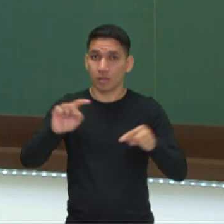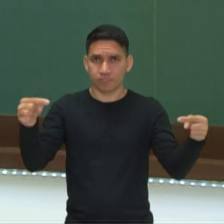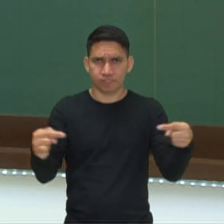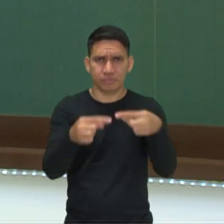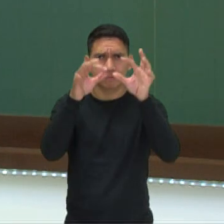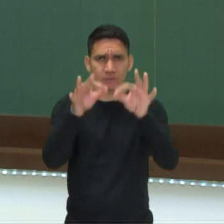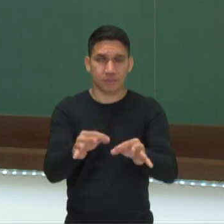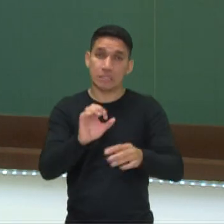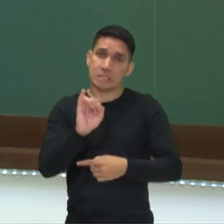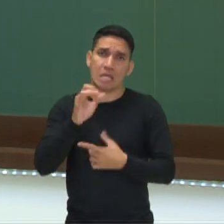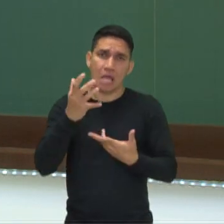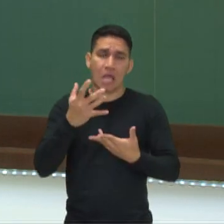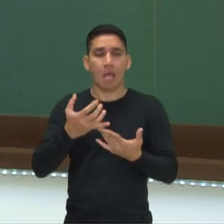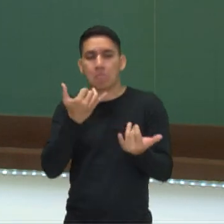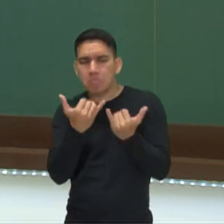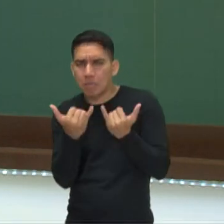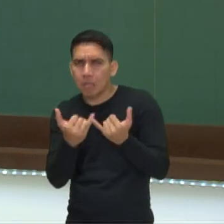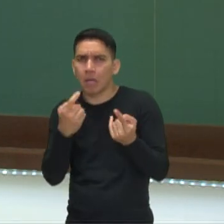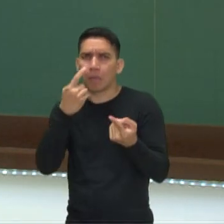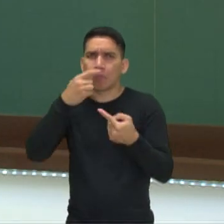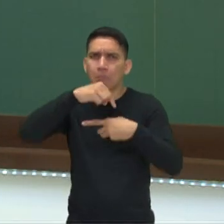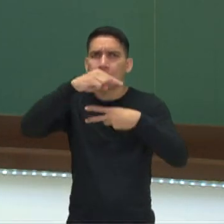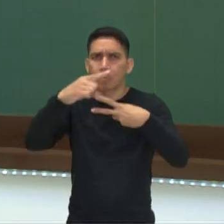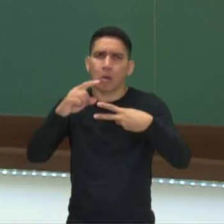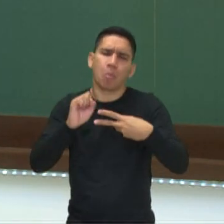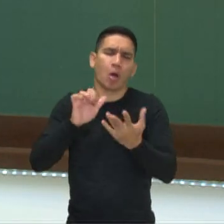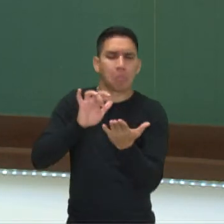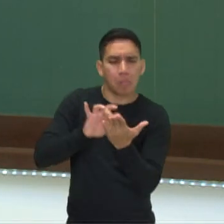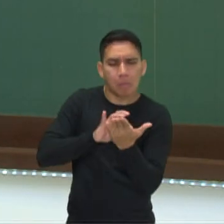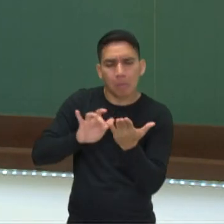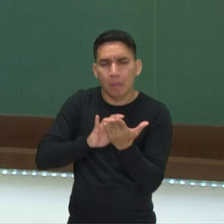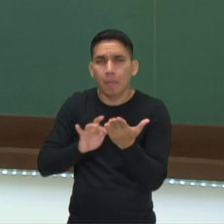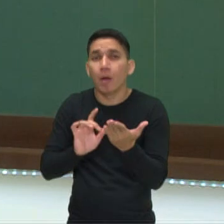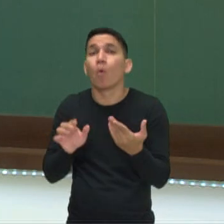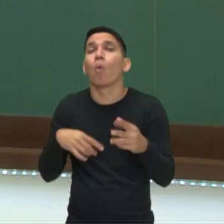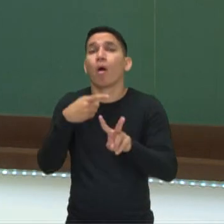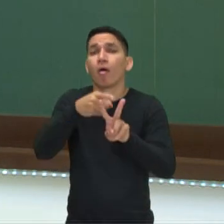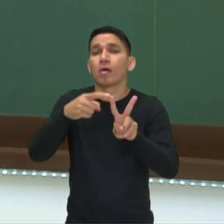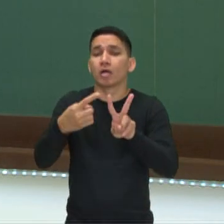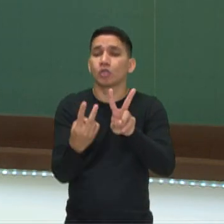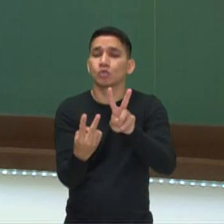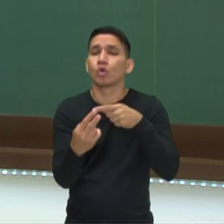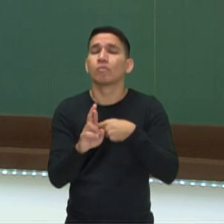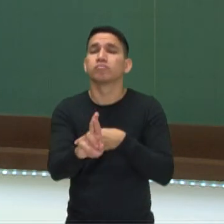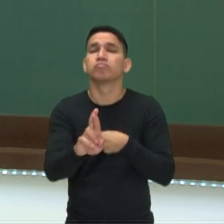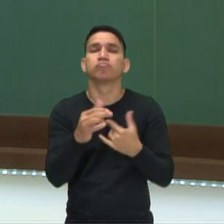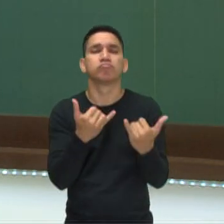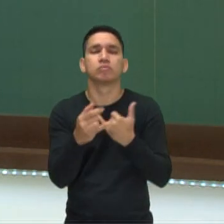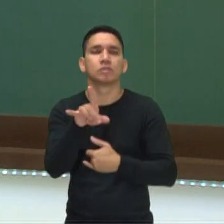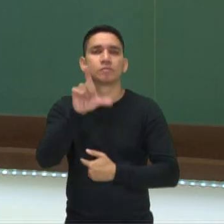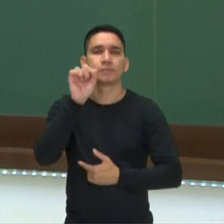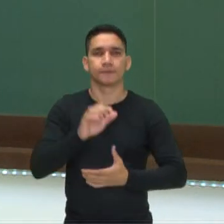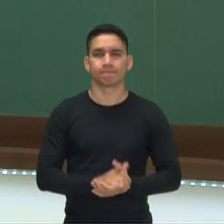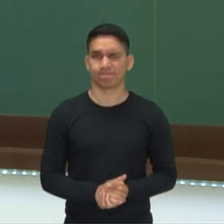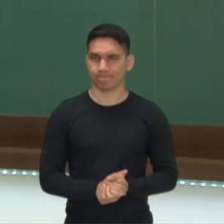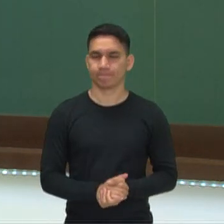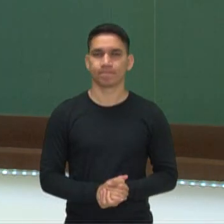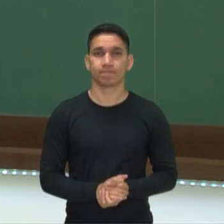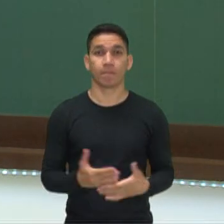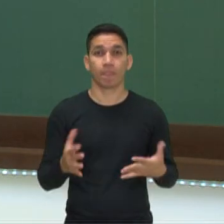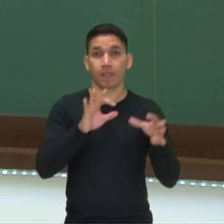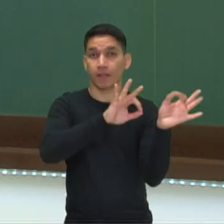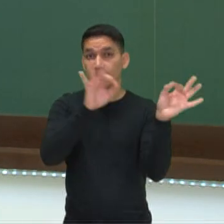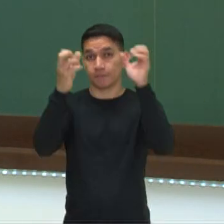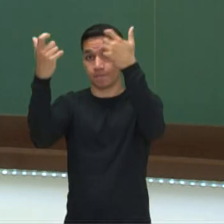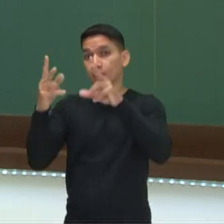Se você quiser aproximar, vai na calculadora e determina quanto é raiz de 2 e utiliza a aproximação que você quiser, tá bom? Nessa aula